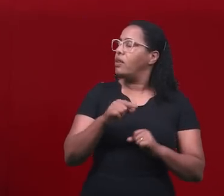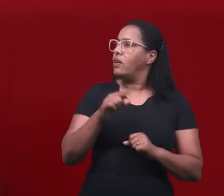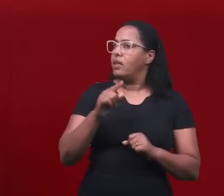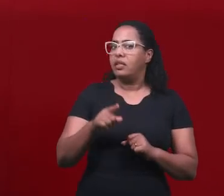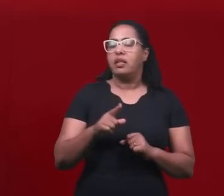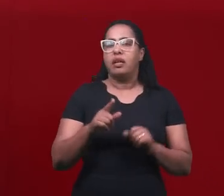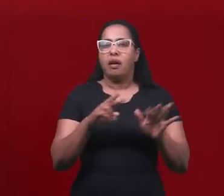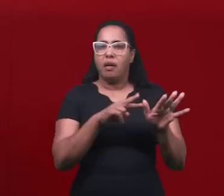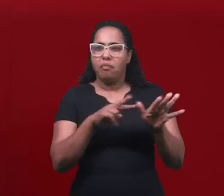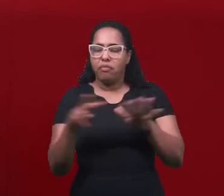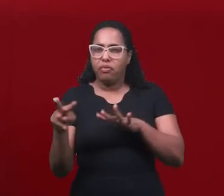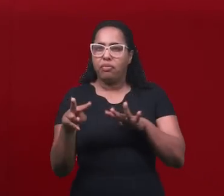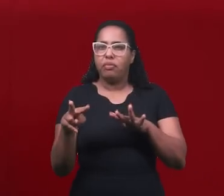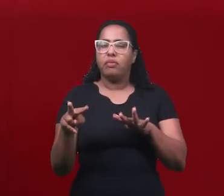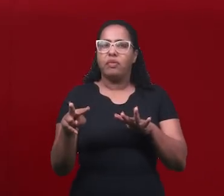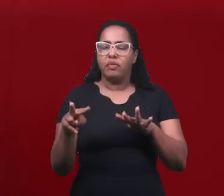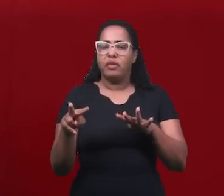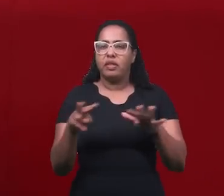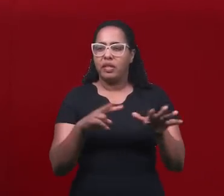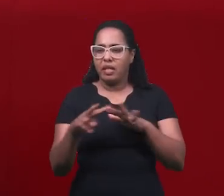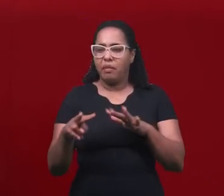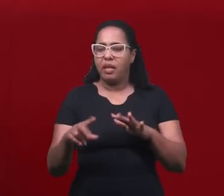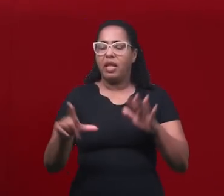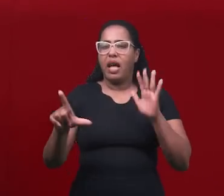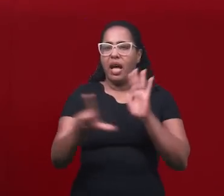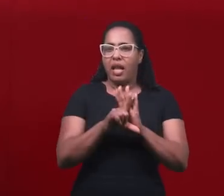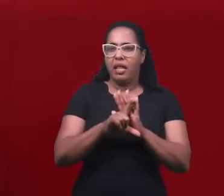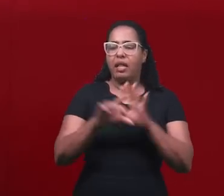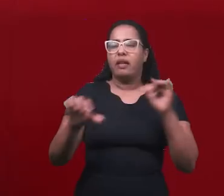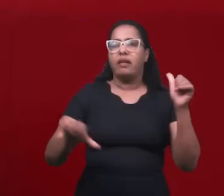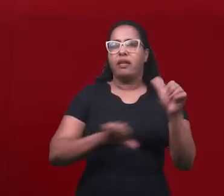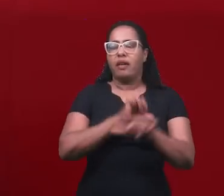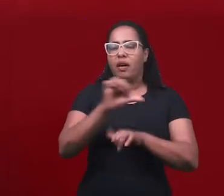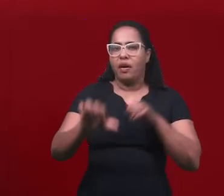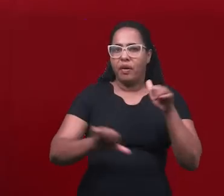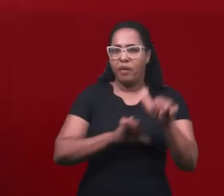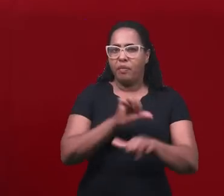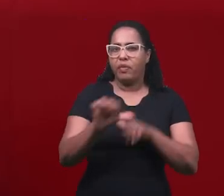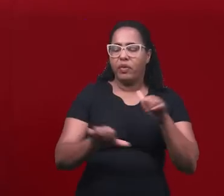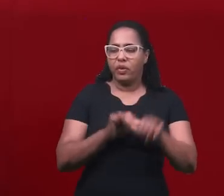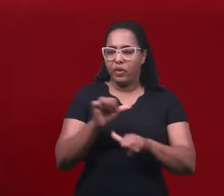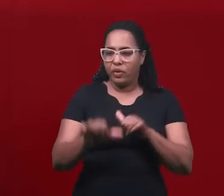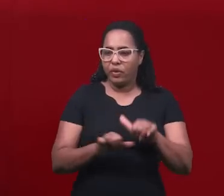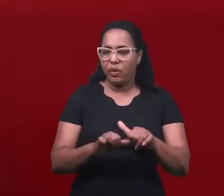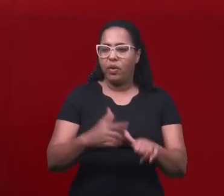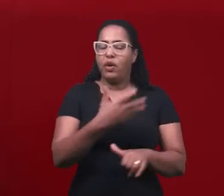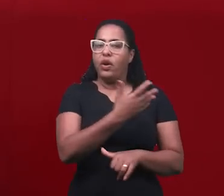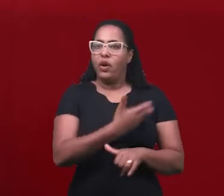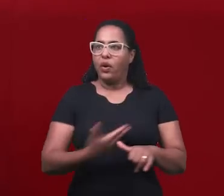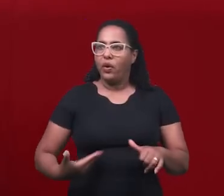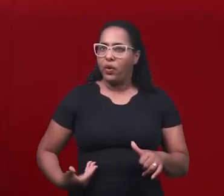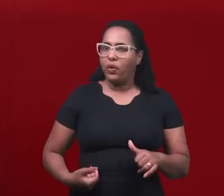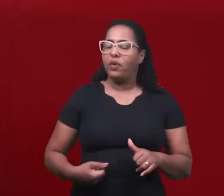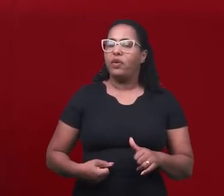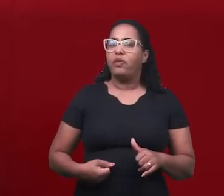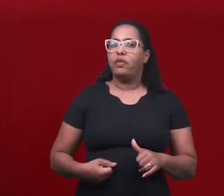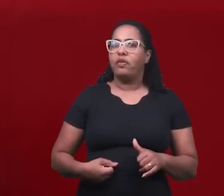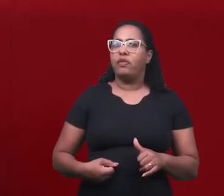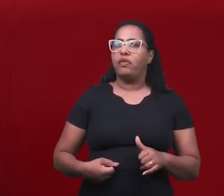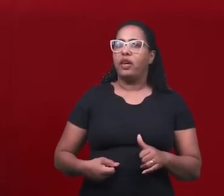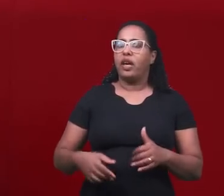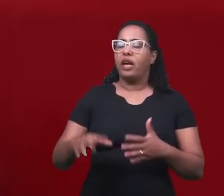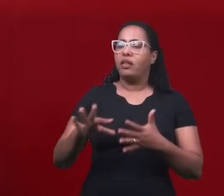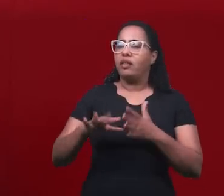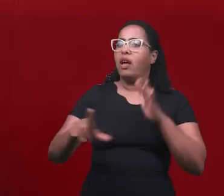Passado algumas semanas, as leis da Nova Zelândia foram mudadas. E o governo aprovou